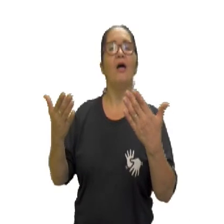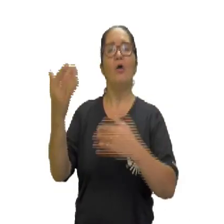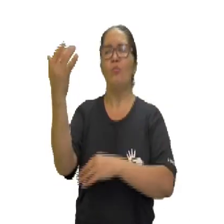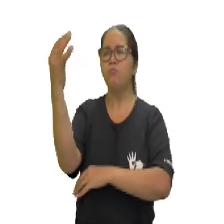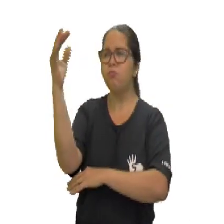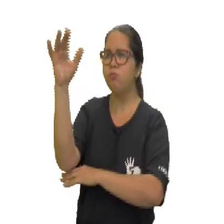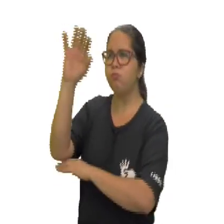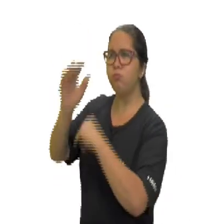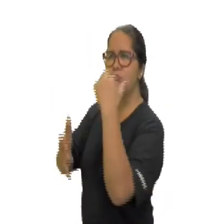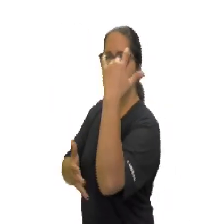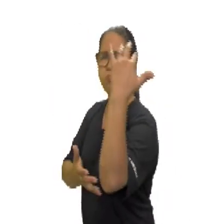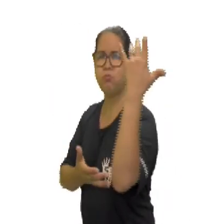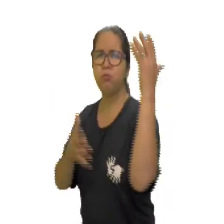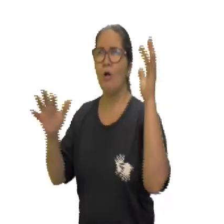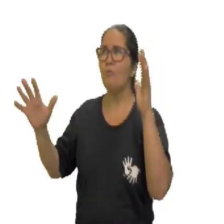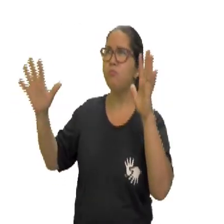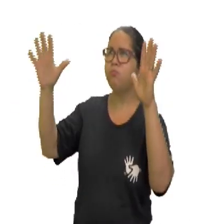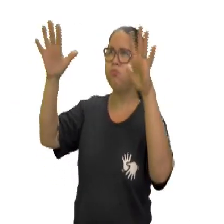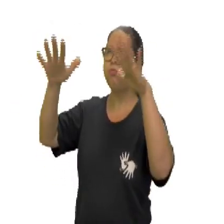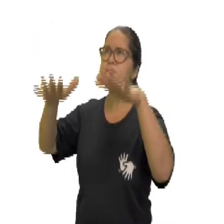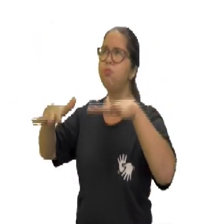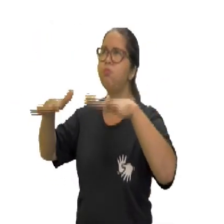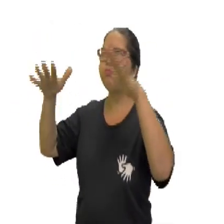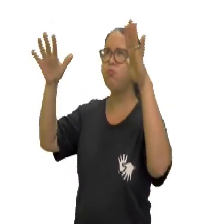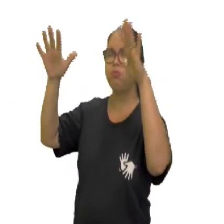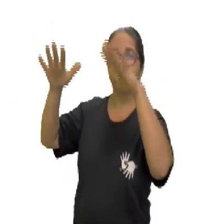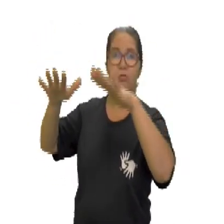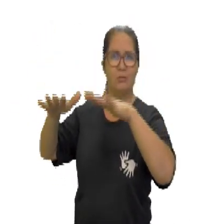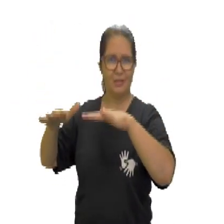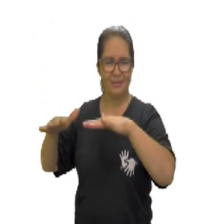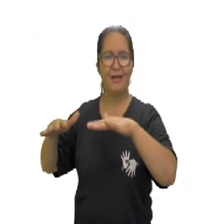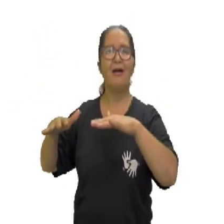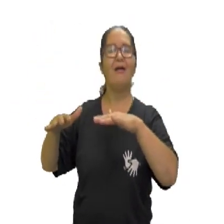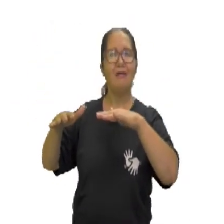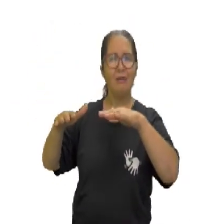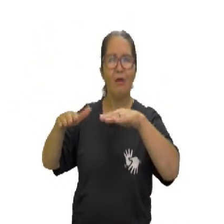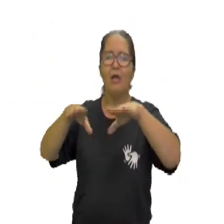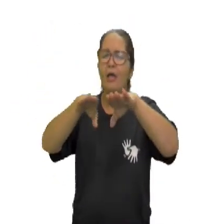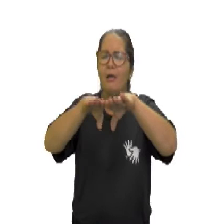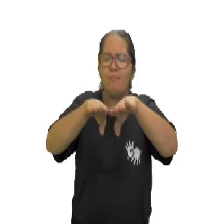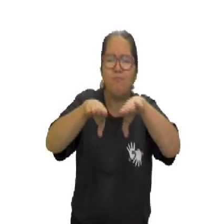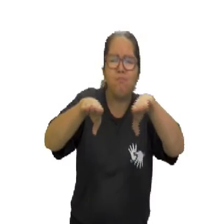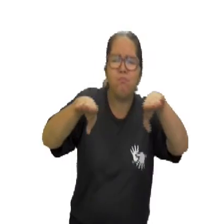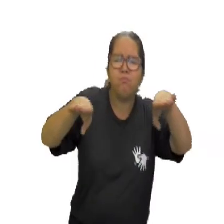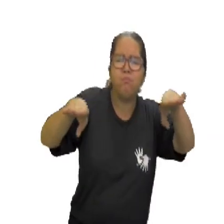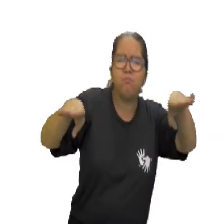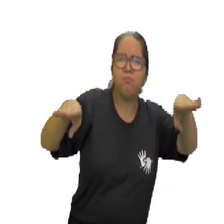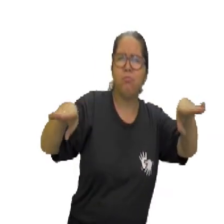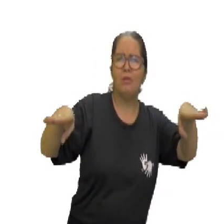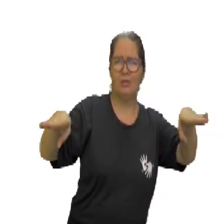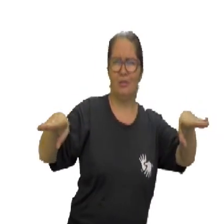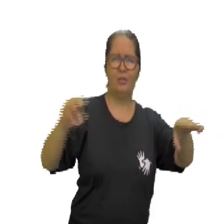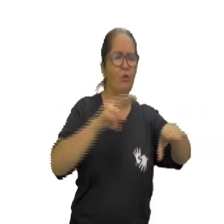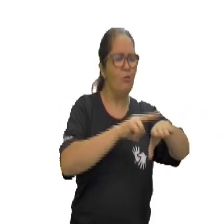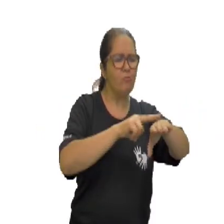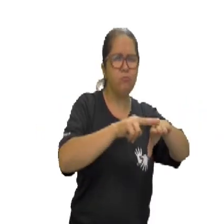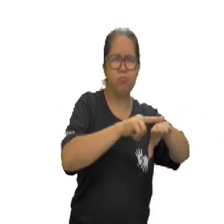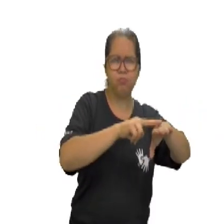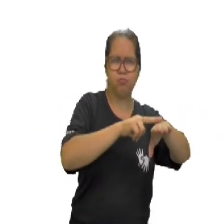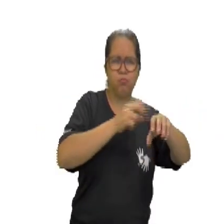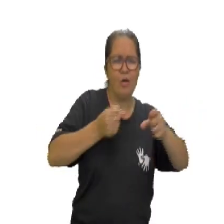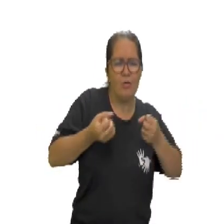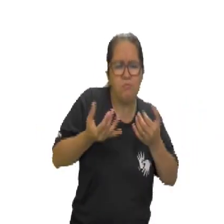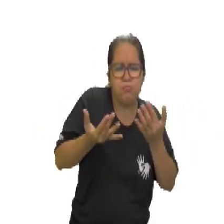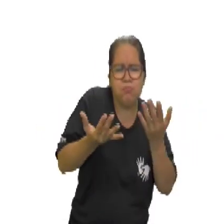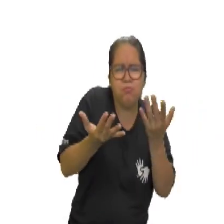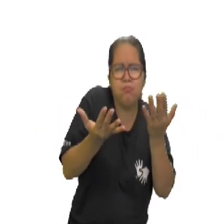vegetação, vegetação bem plana, tudo lá é muito reto, a gente vê muitas planícies. E o